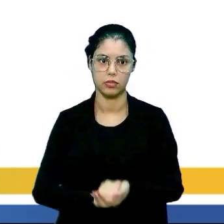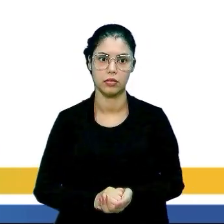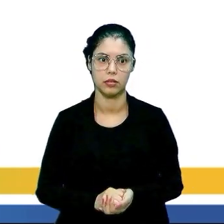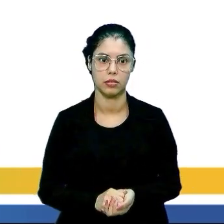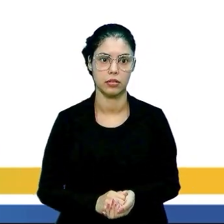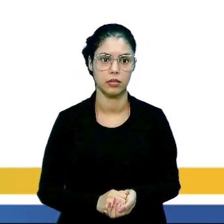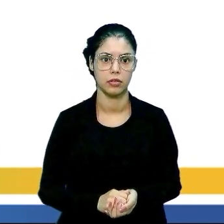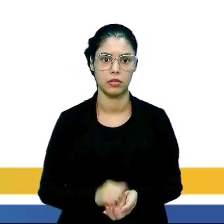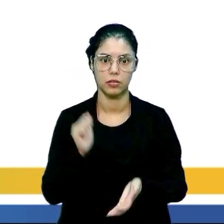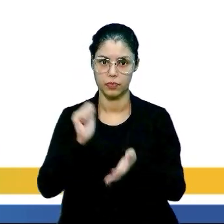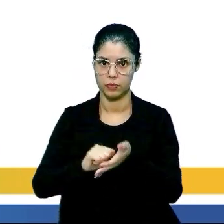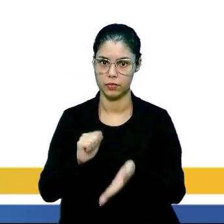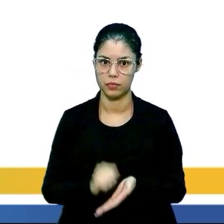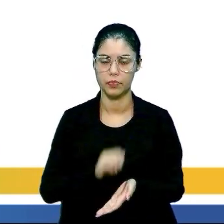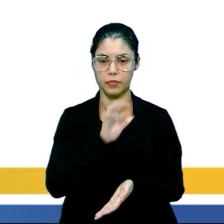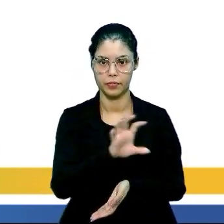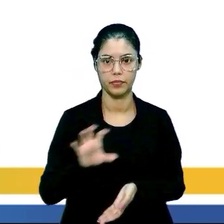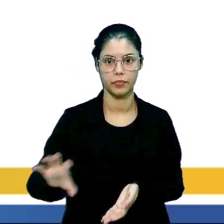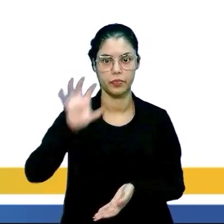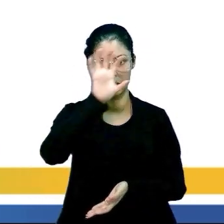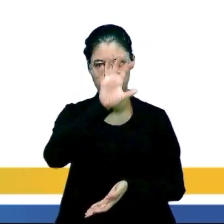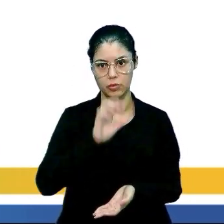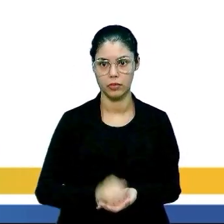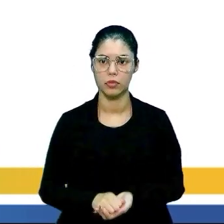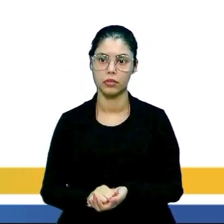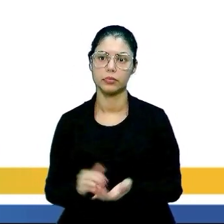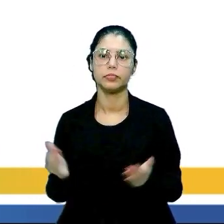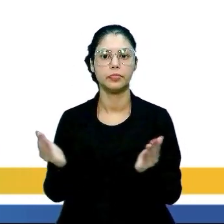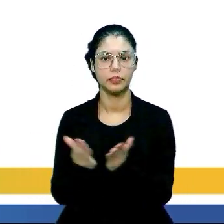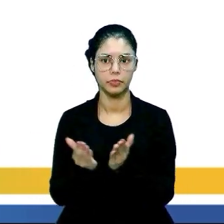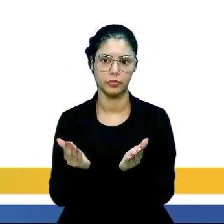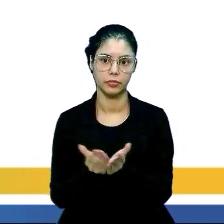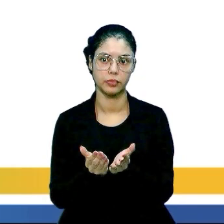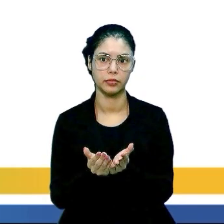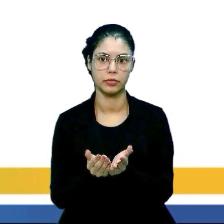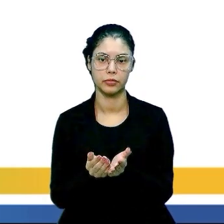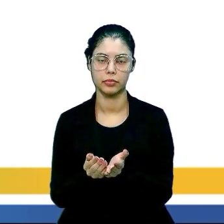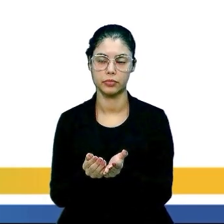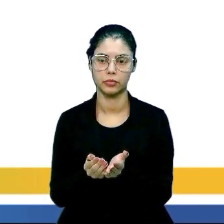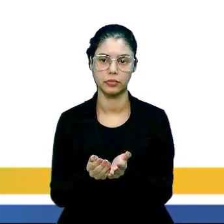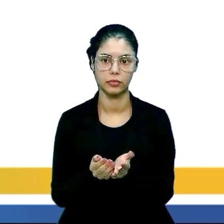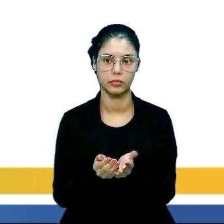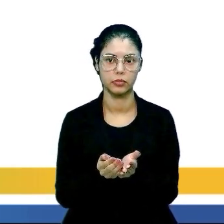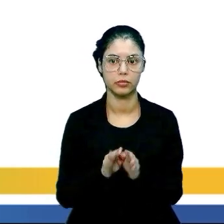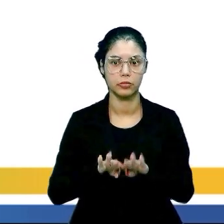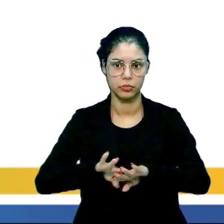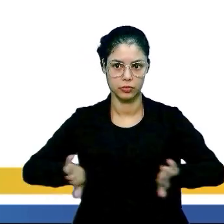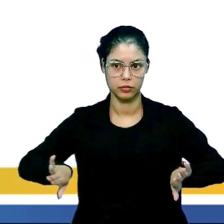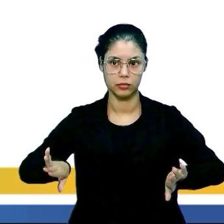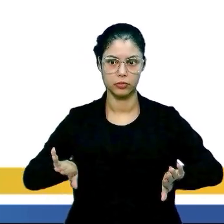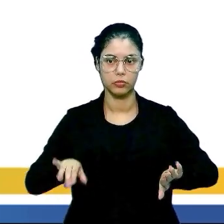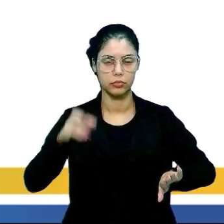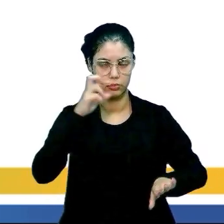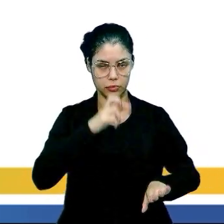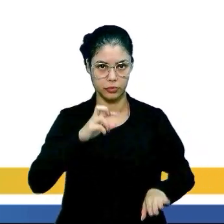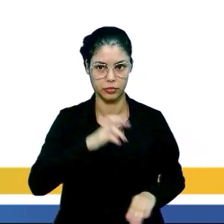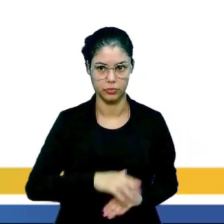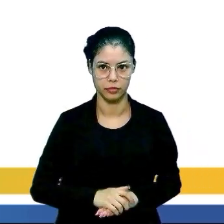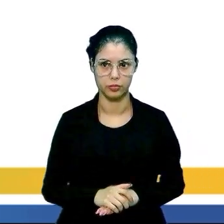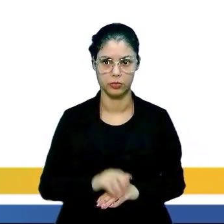a letra E, que é as descrições de costumes regionais que desmistificam crenças